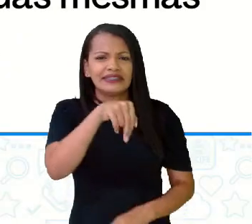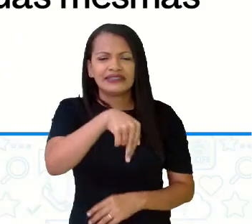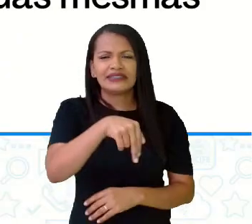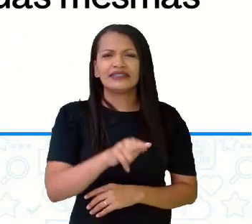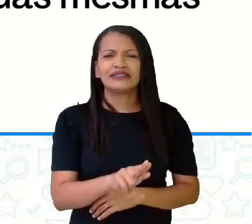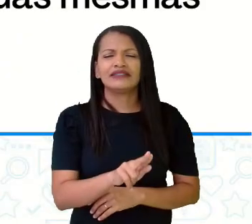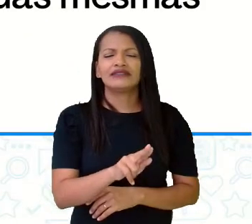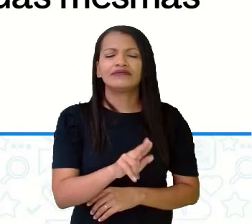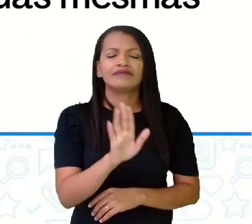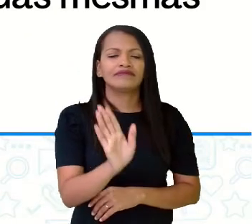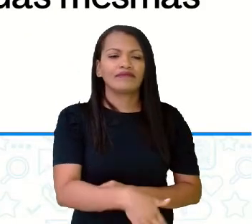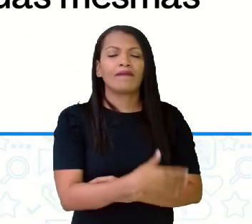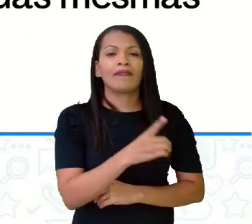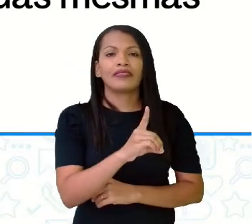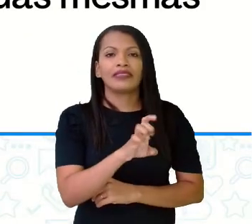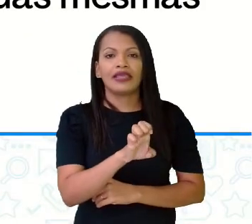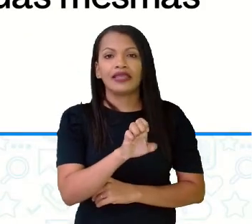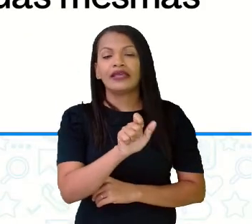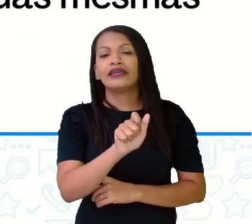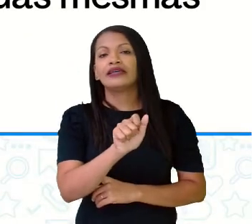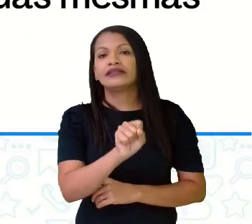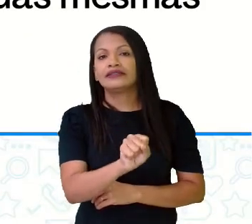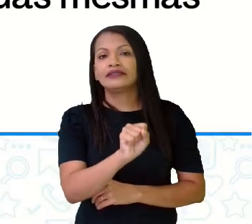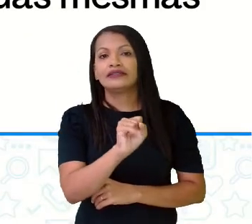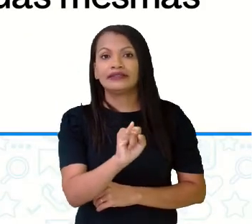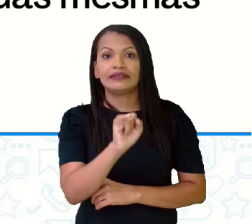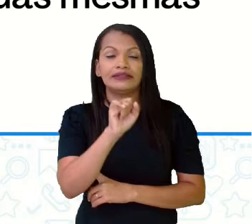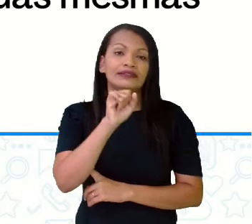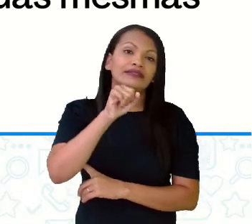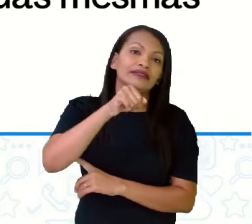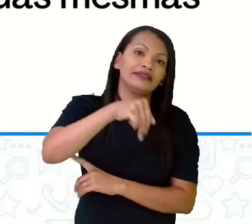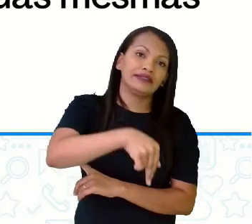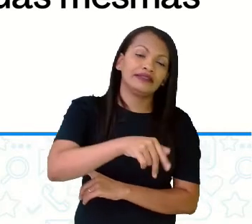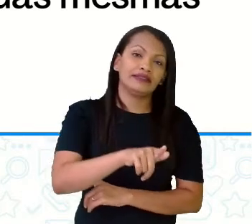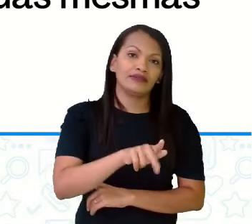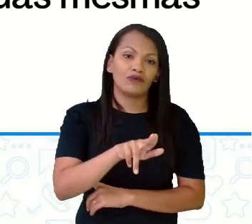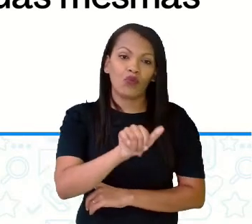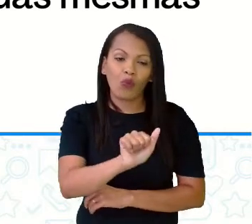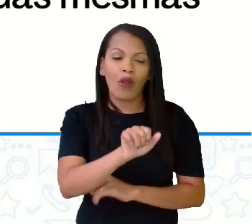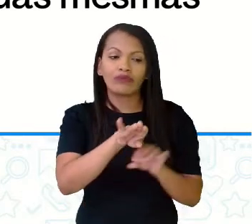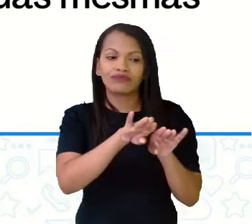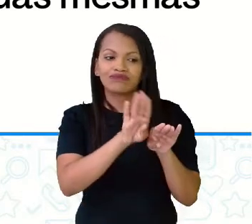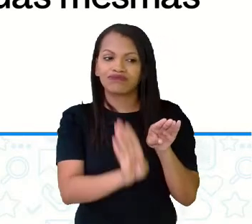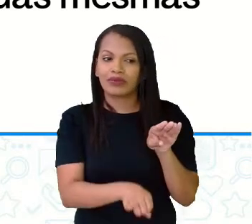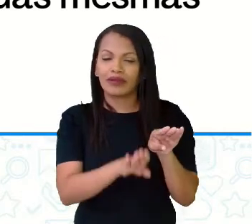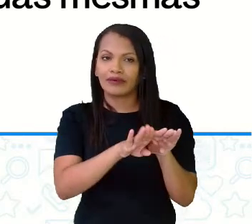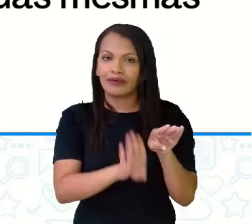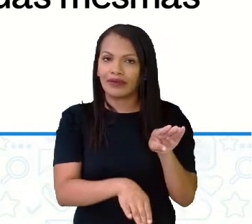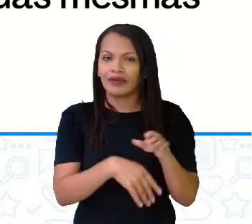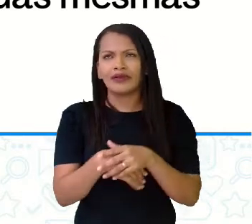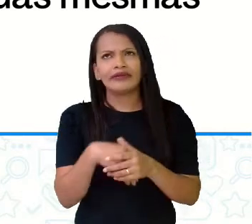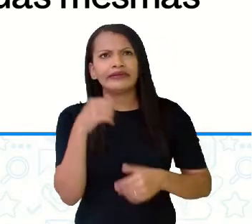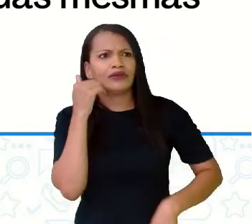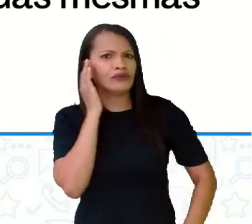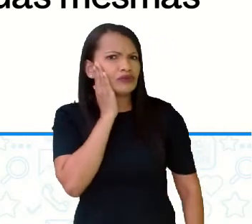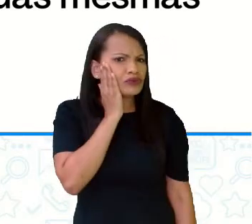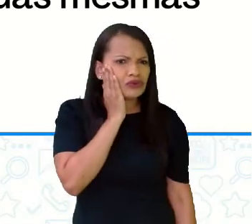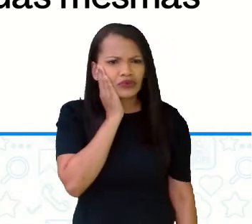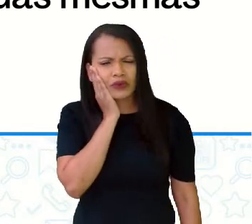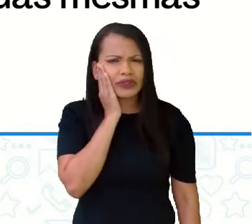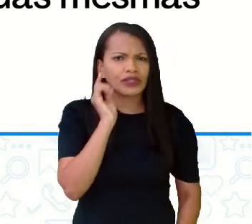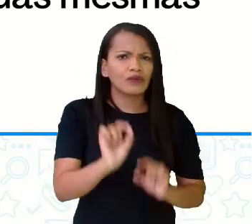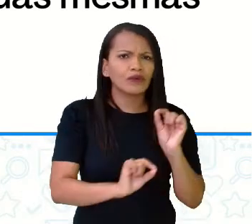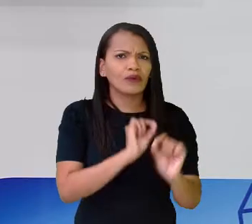não usufrui das mesmas capacidades ou vantagens. Ih, professora Sinara, não estou entendendo muito